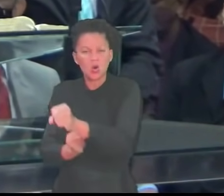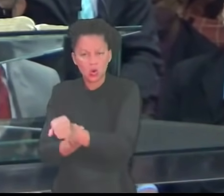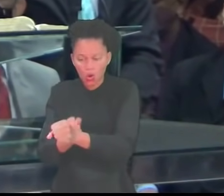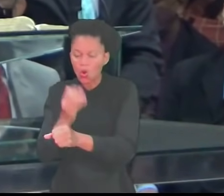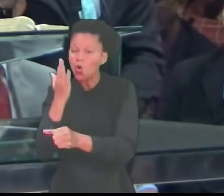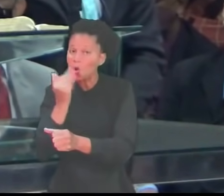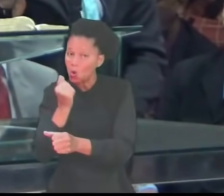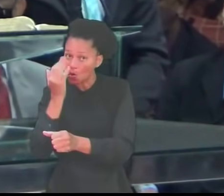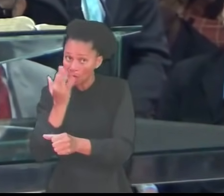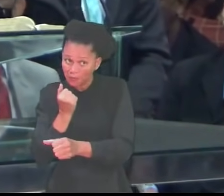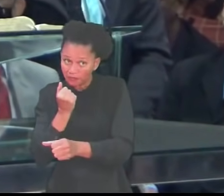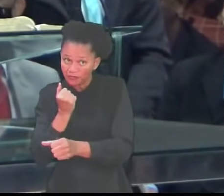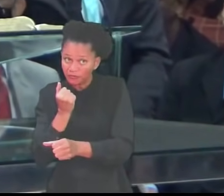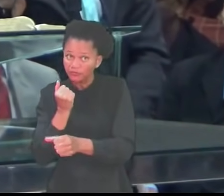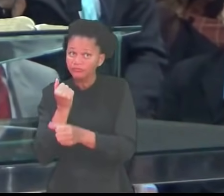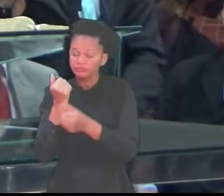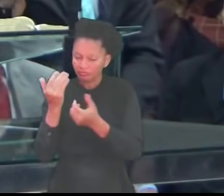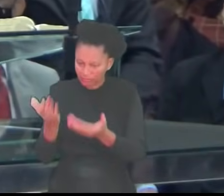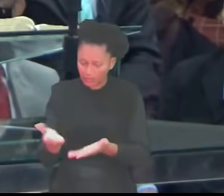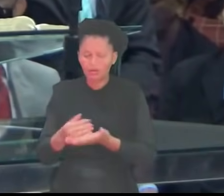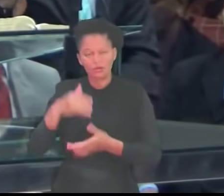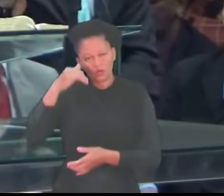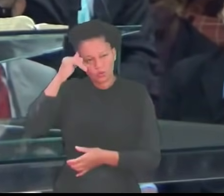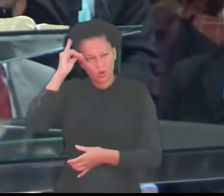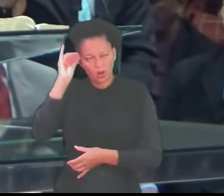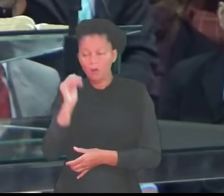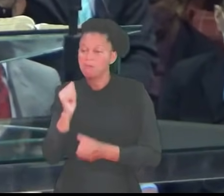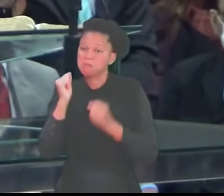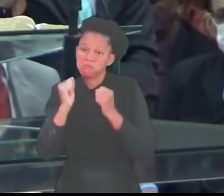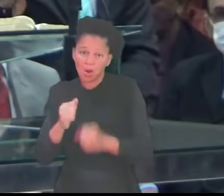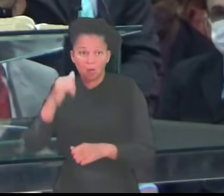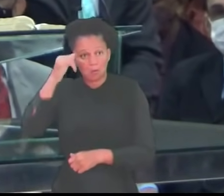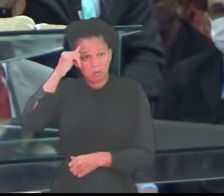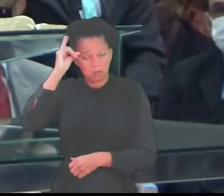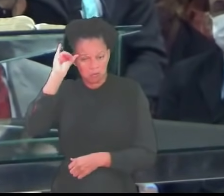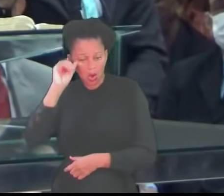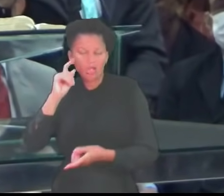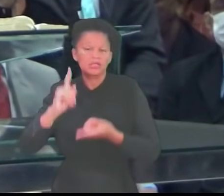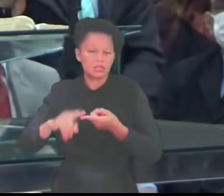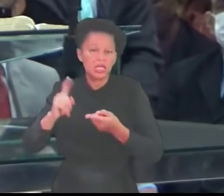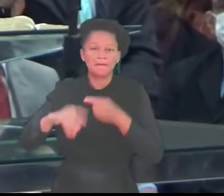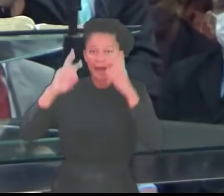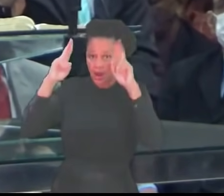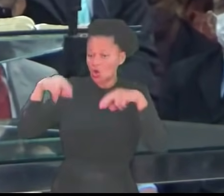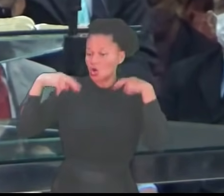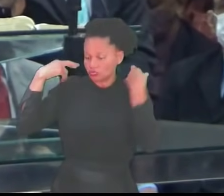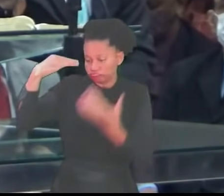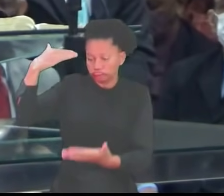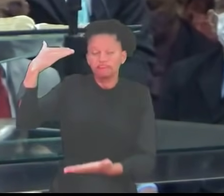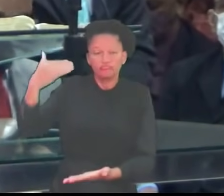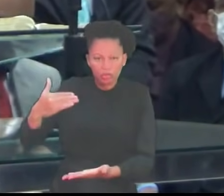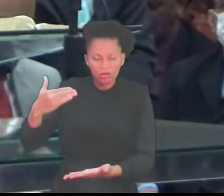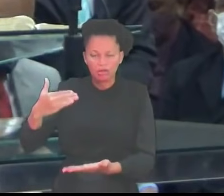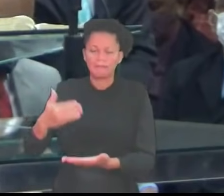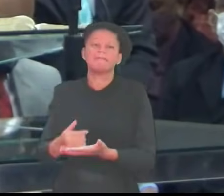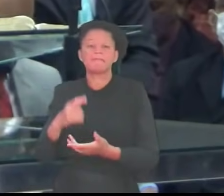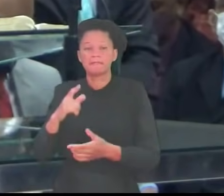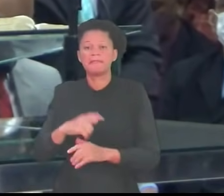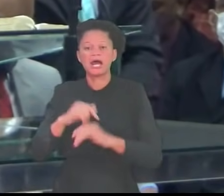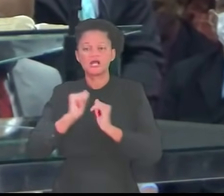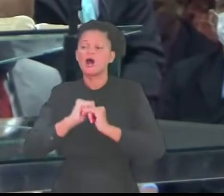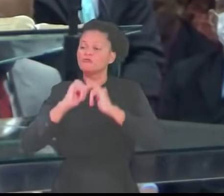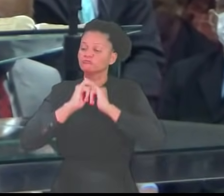o exército comer. Levava o gado, poderia ser bois e poderia ser ovelhas, que era para abater na campanha da